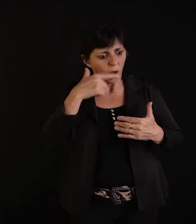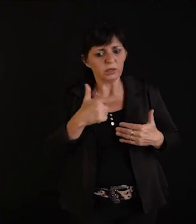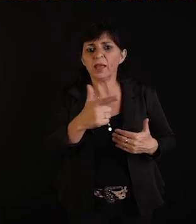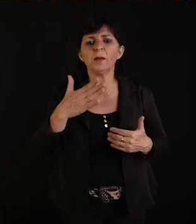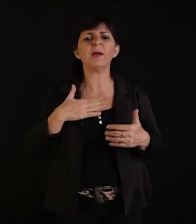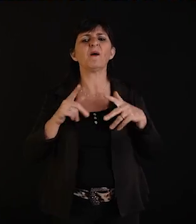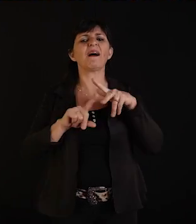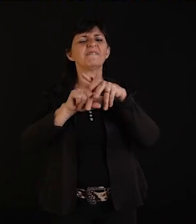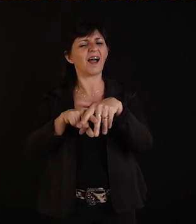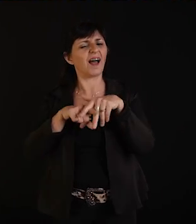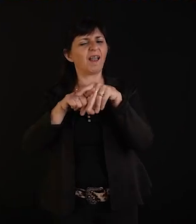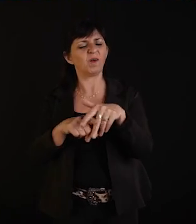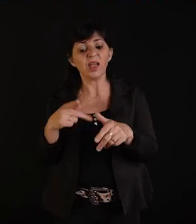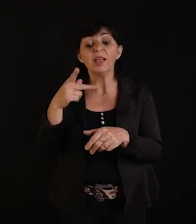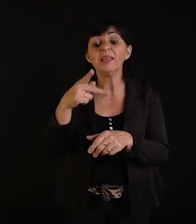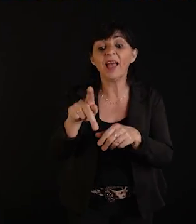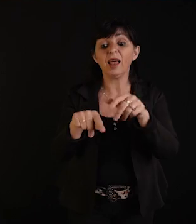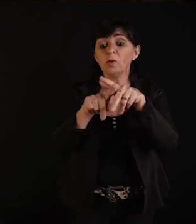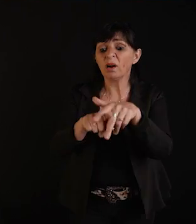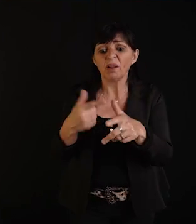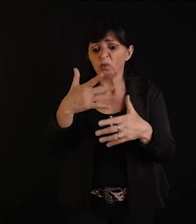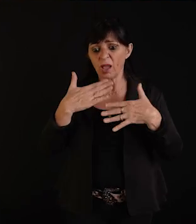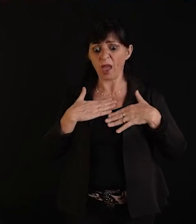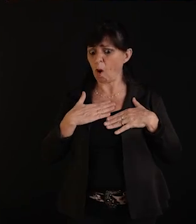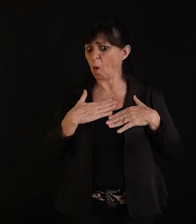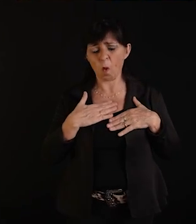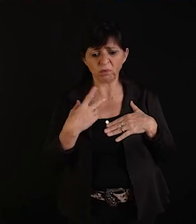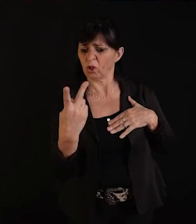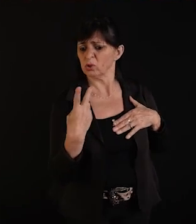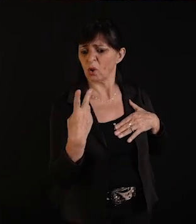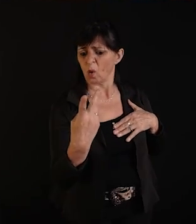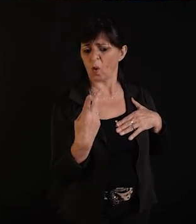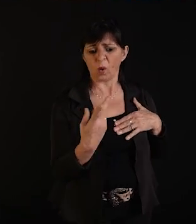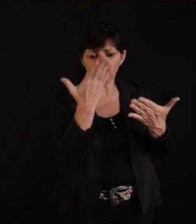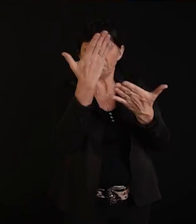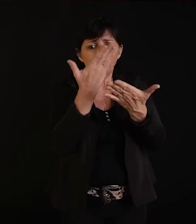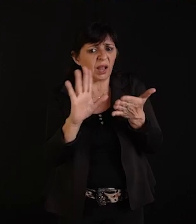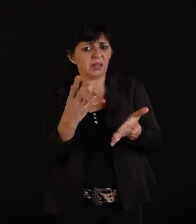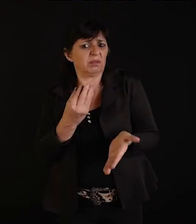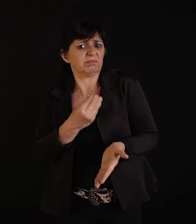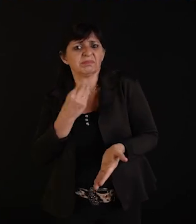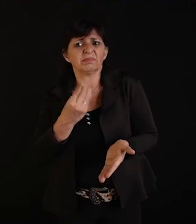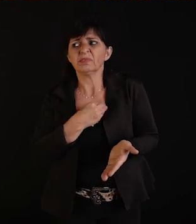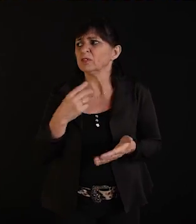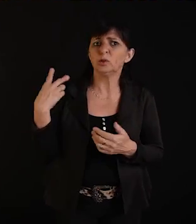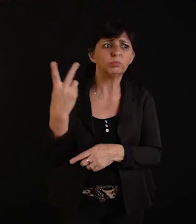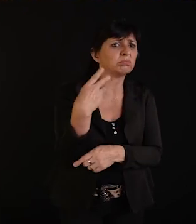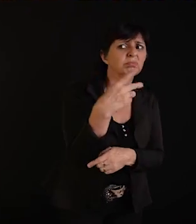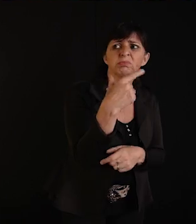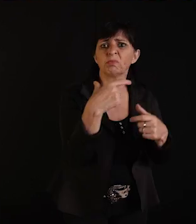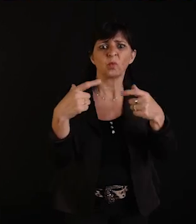meu cavalo, que será dele sem mim? Talvez dois seres perdidos a vagar pelo